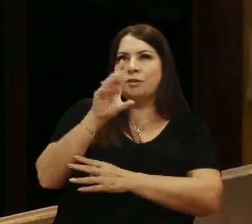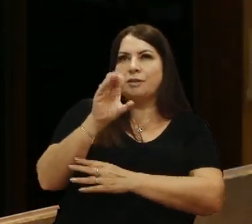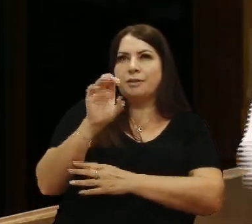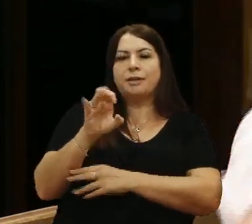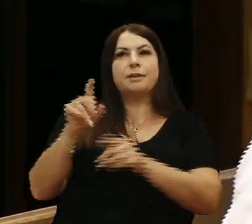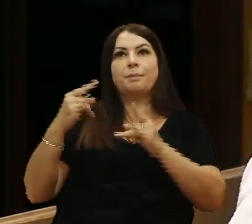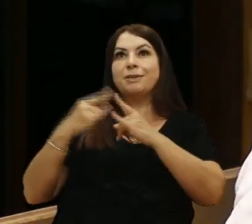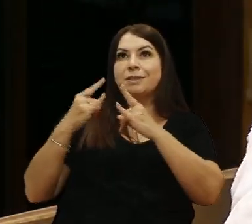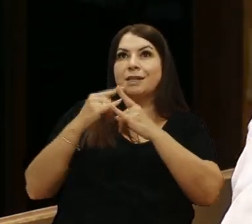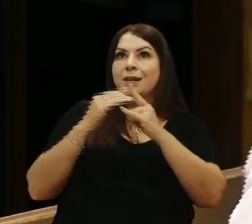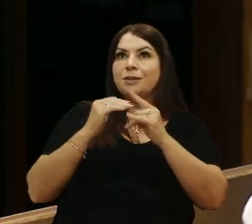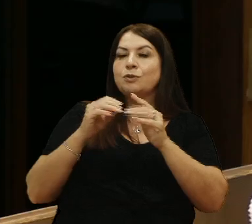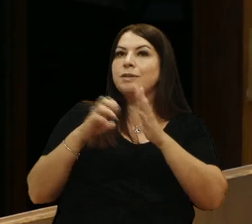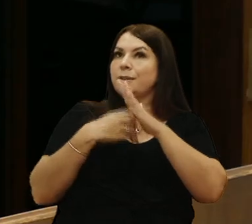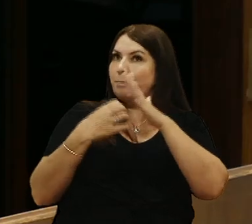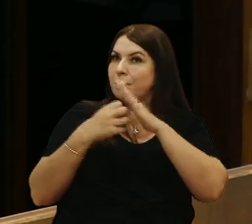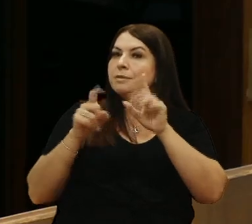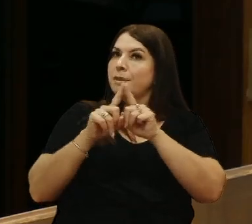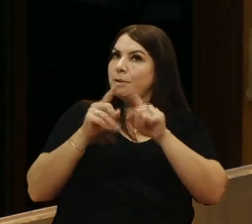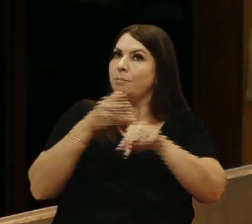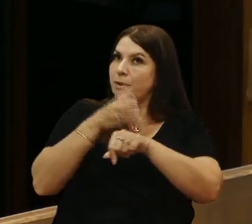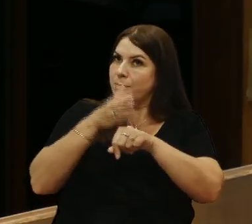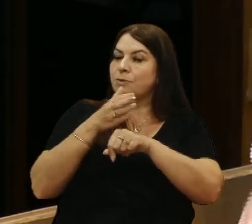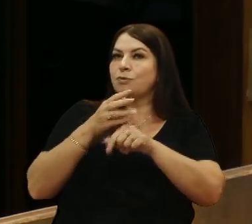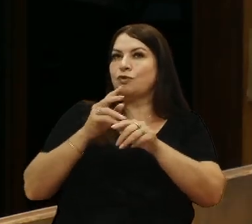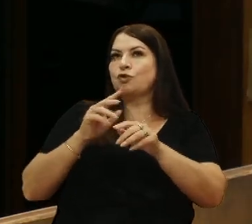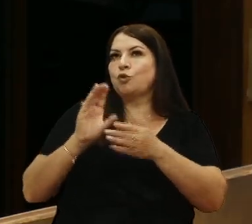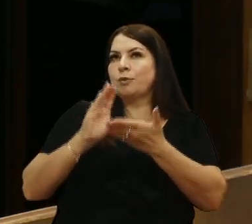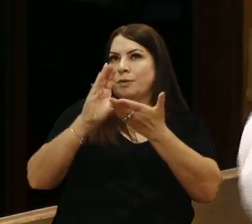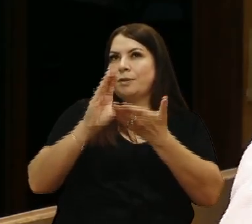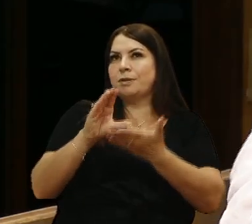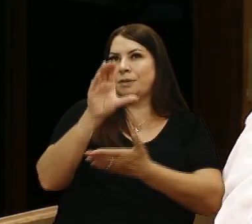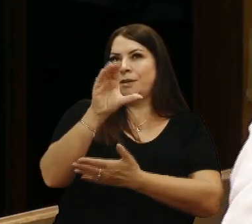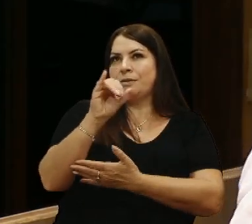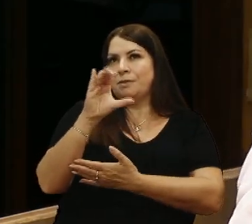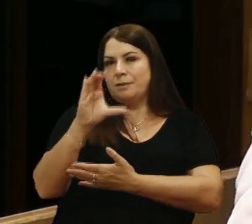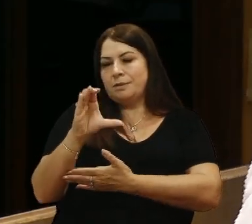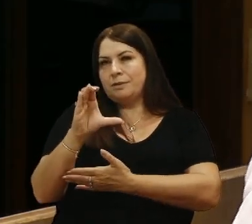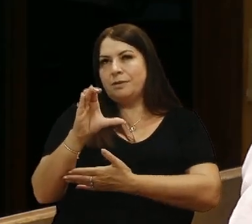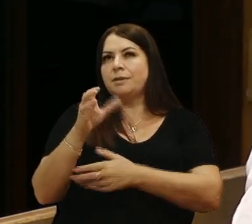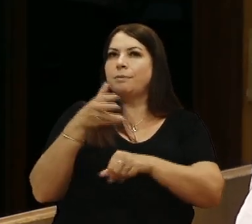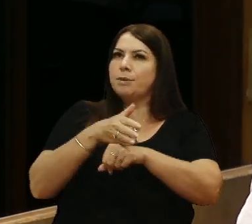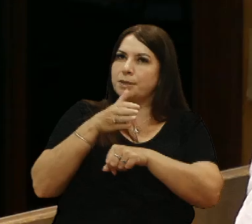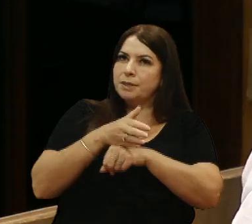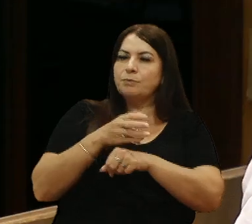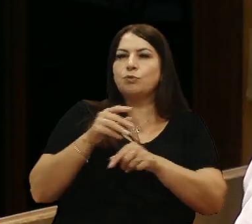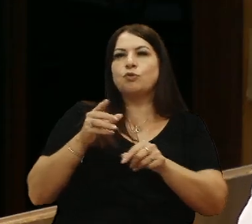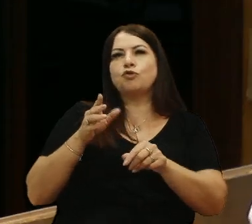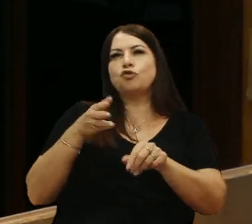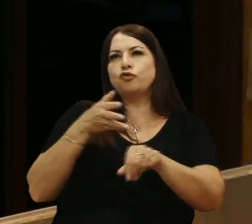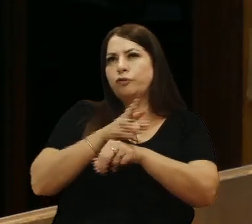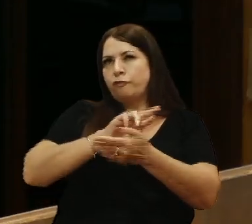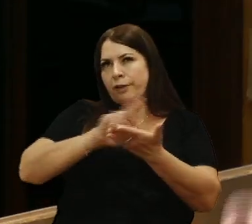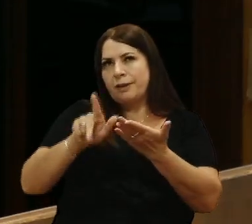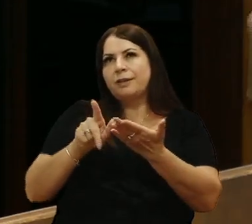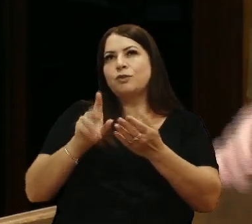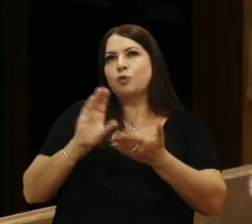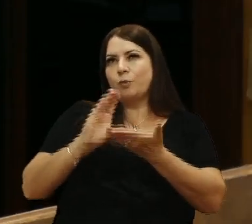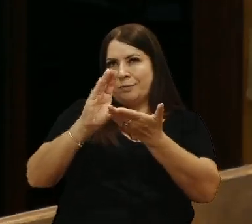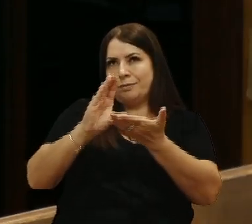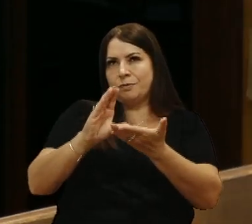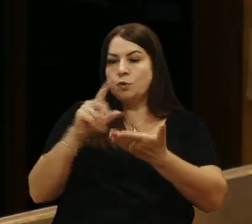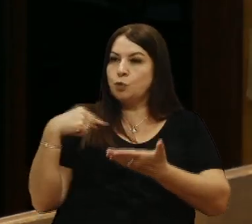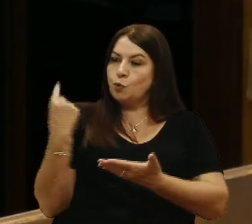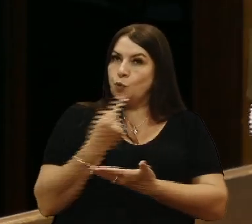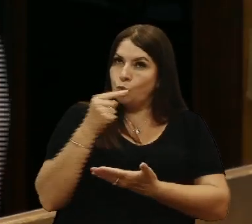entidades patronais participam de diversos conselhos. Refiro a SIC, que participa de diversos conselhos. E